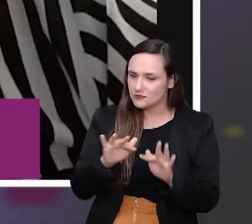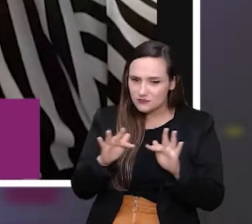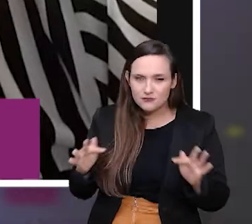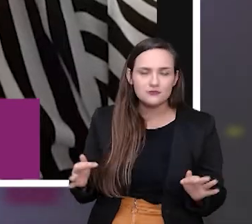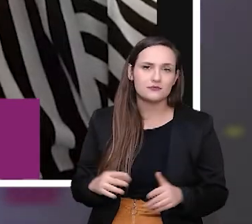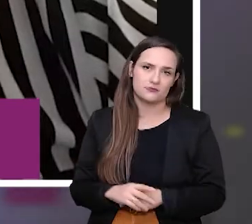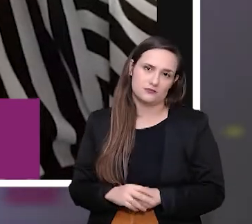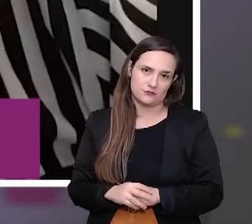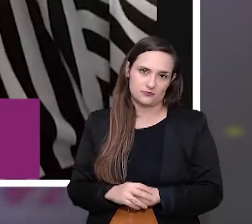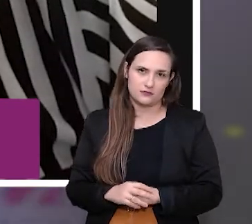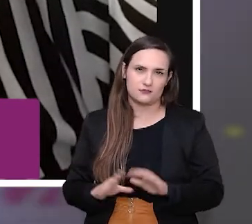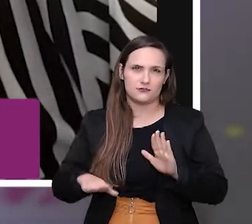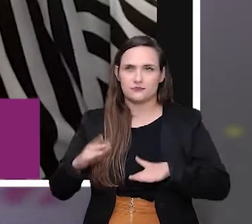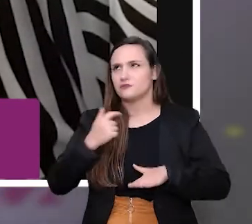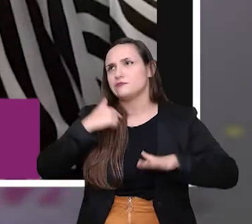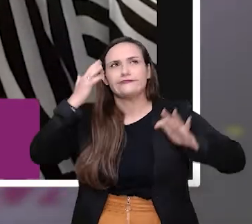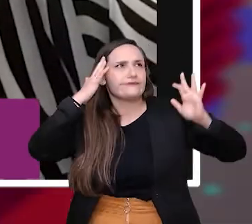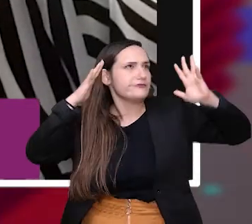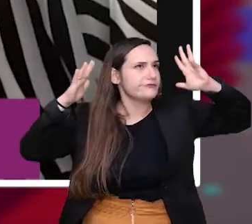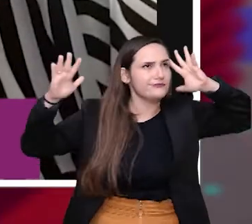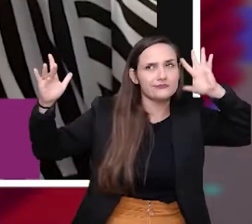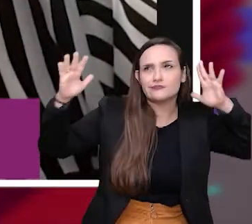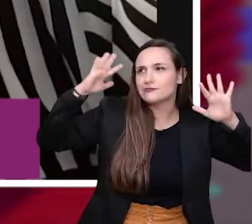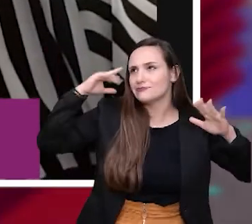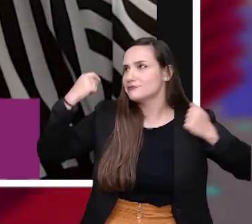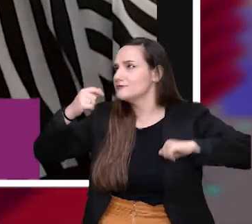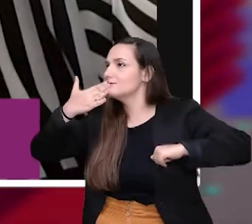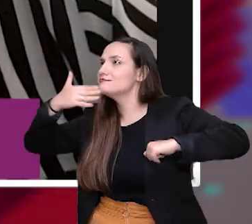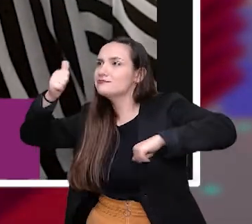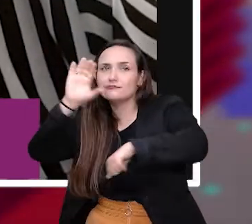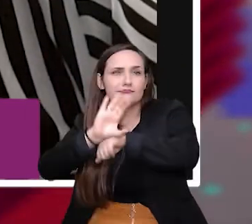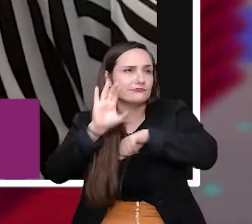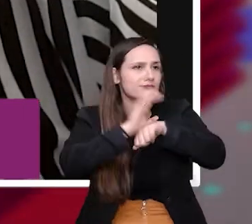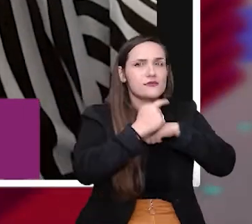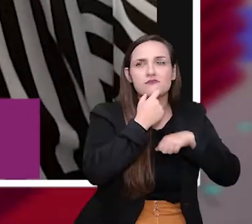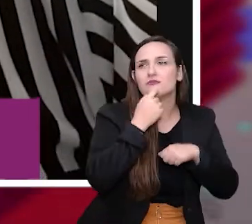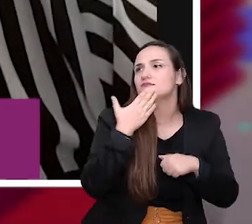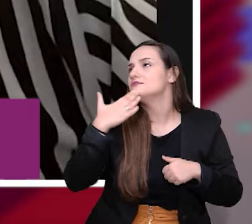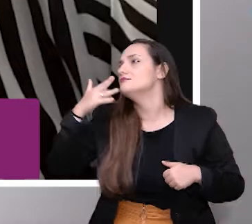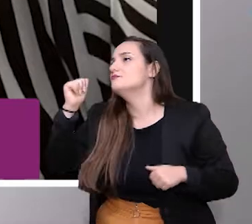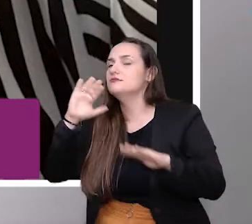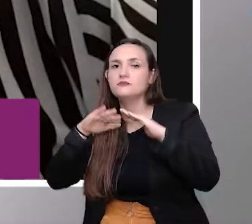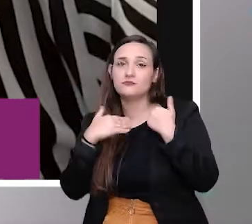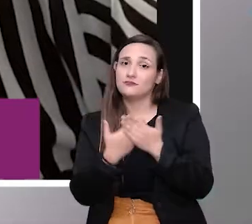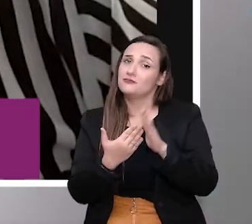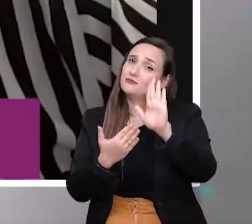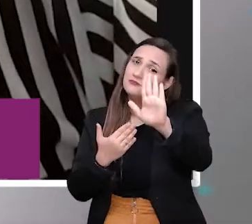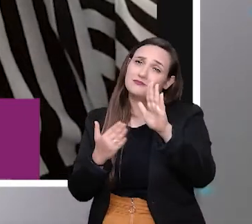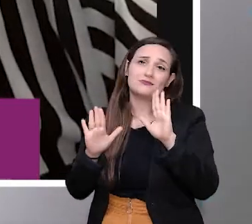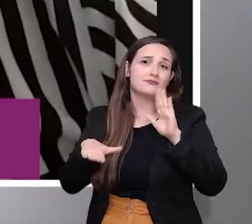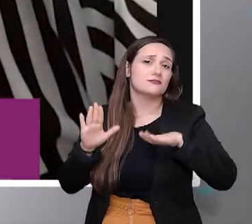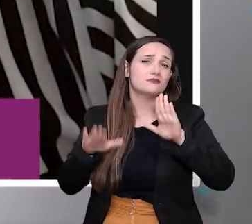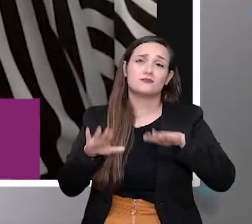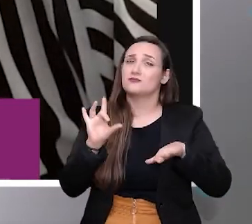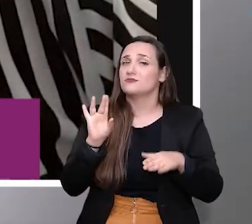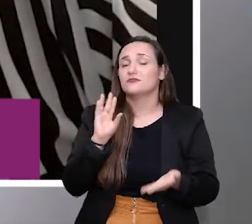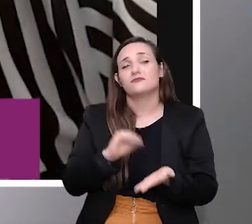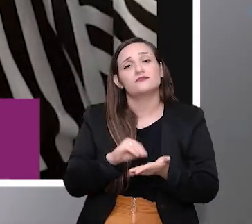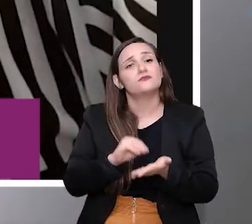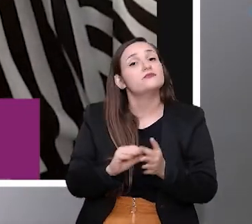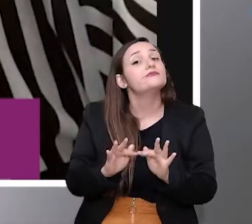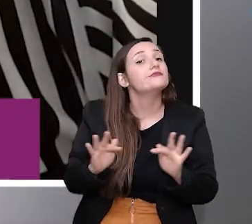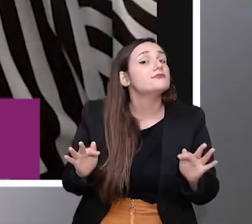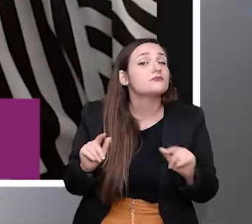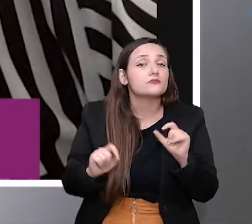fundamentais, simples, né? Não precisa tanto, a gente imagina que tem que colocar no melhor curso de inglês, na melhor escola, e às